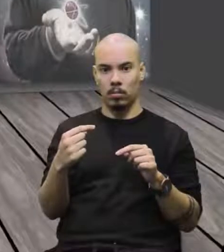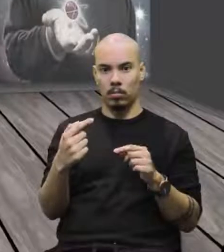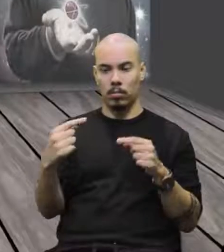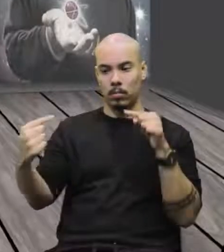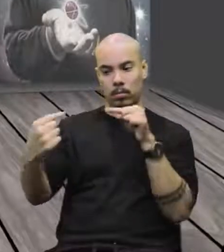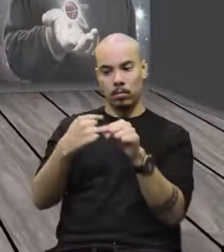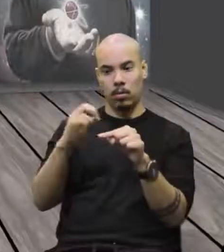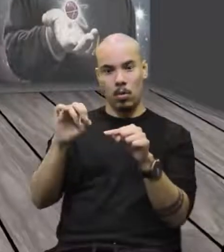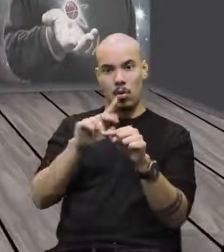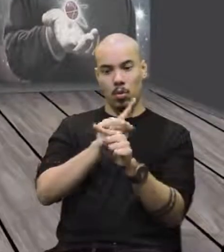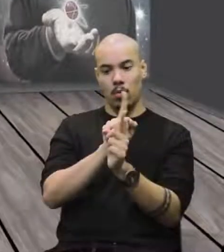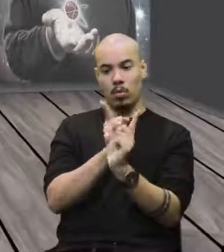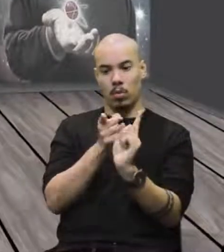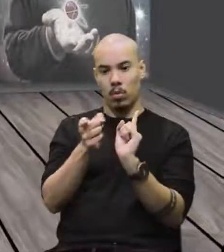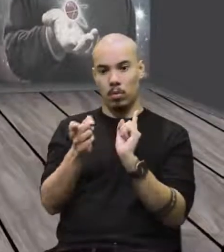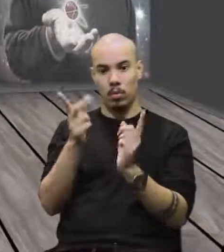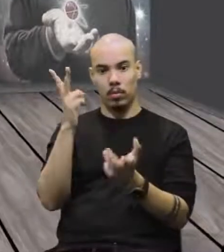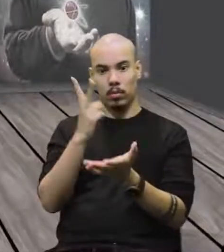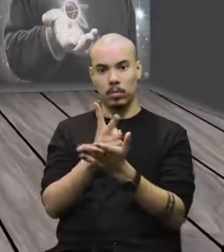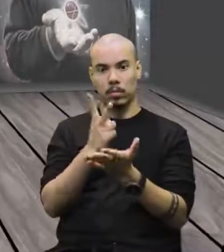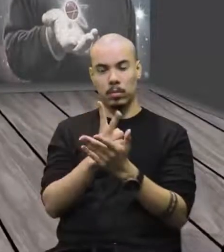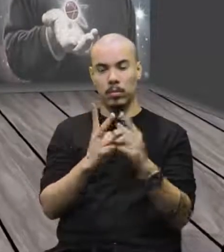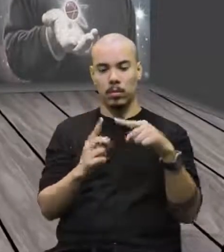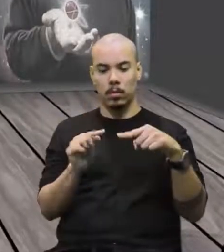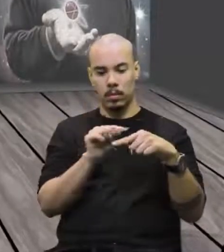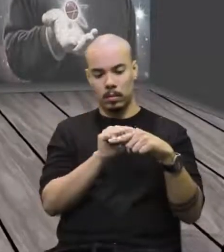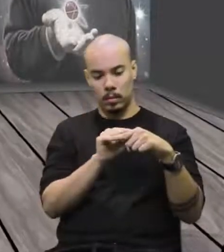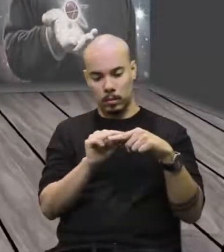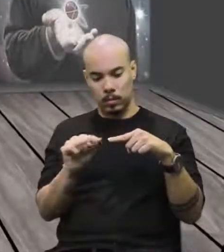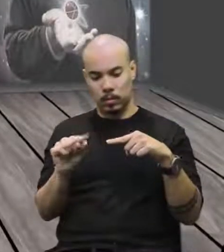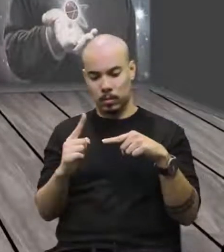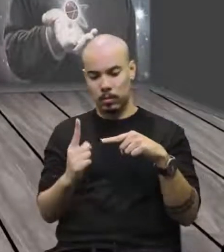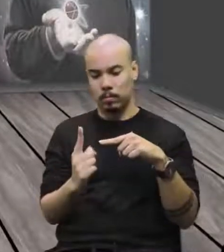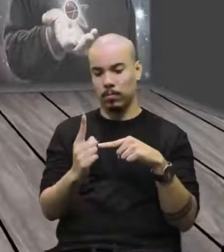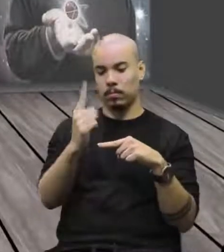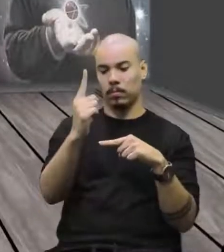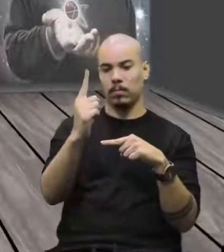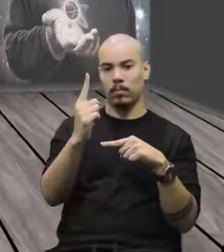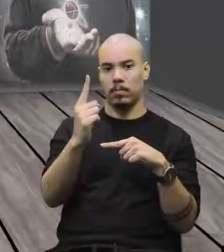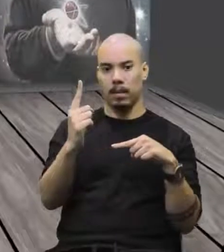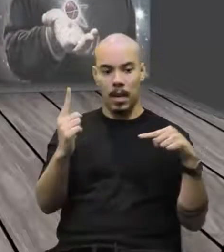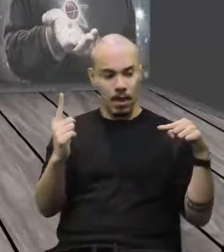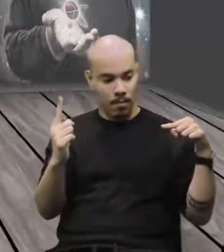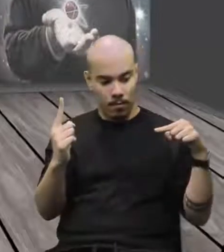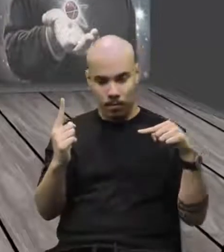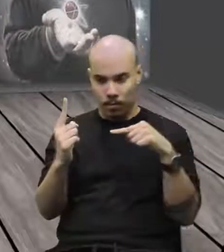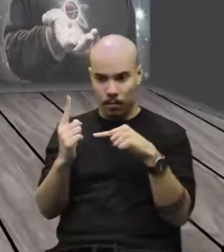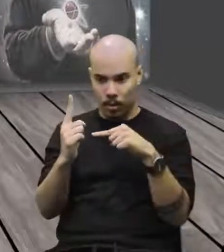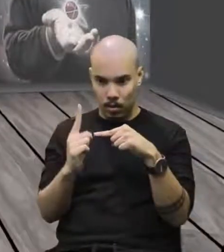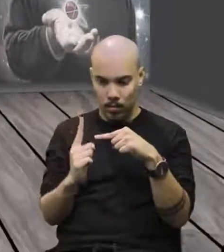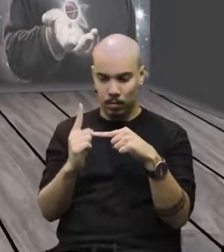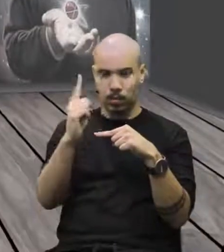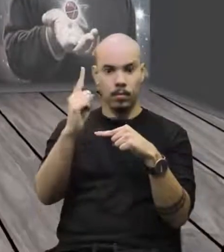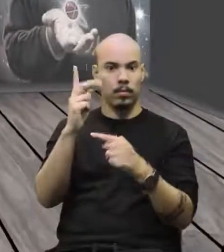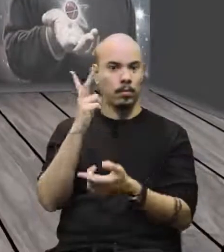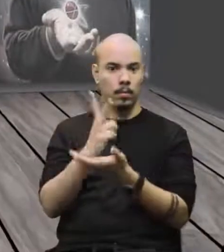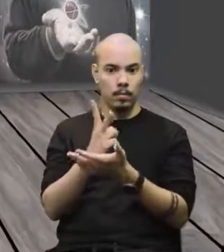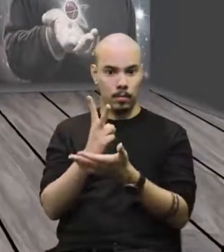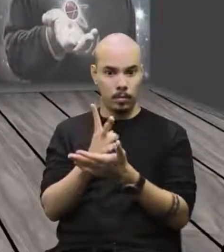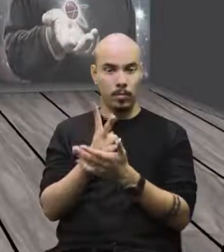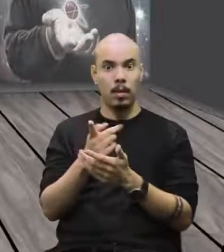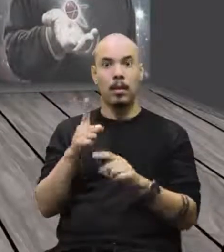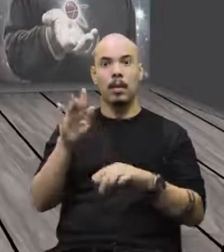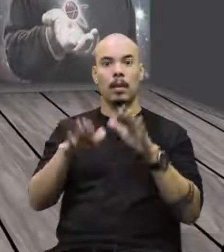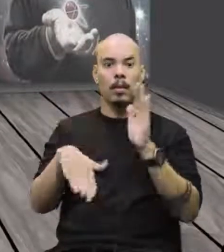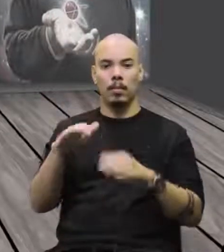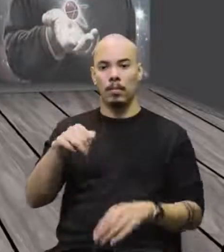sentido oposto. Sempre vai estar perpendicular. Então, depende do campo, lógico, né? Se o campo estiver passando para cá, e